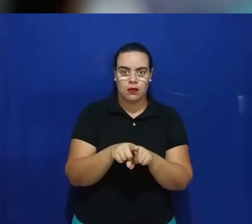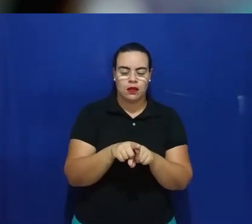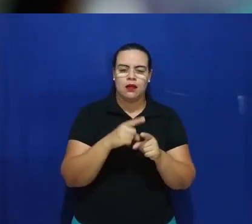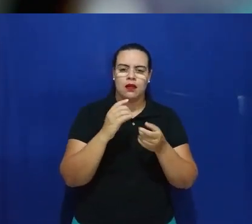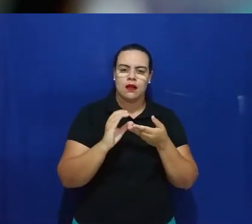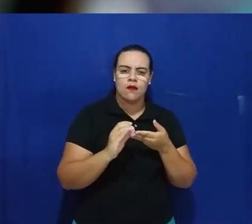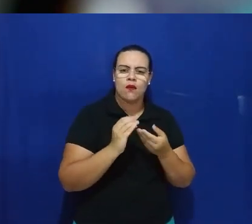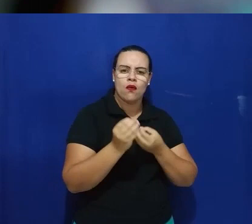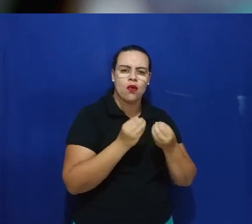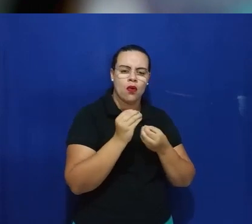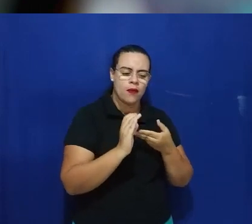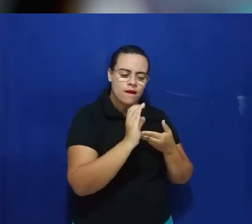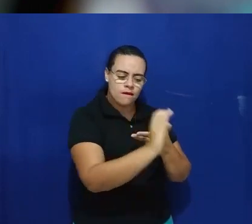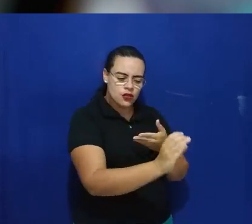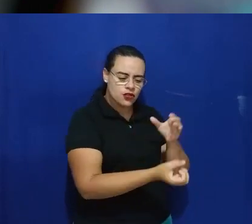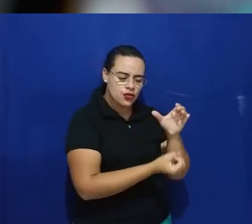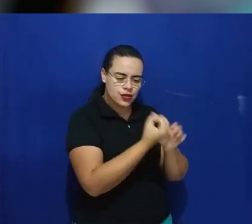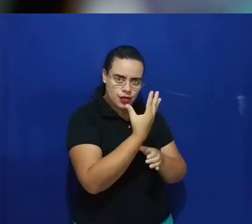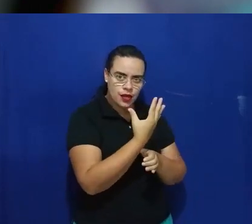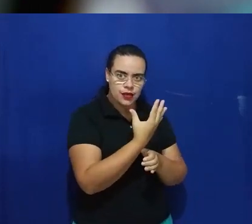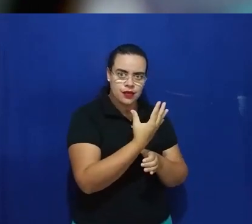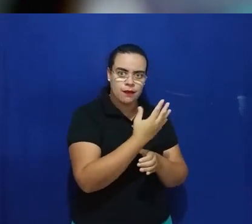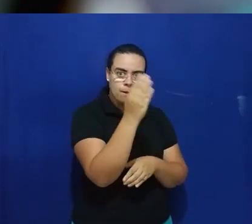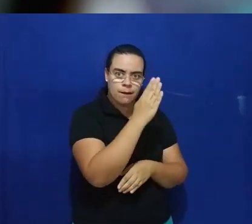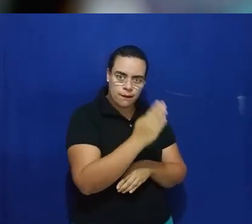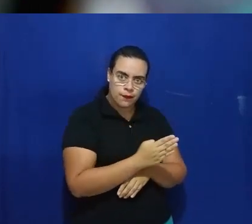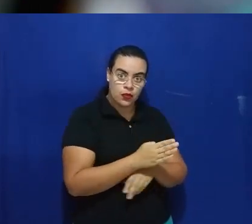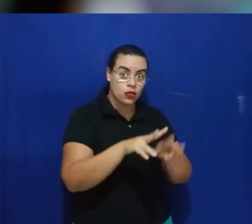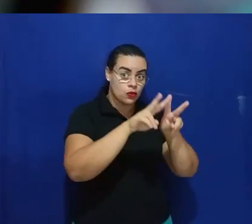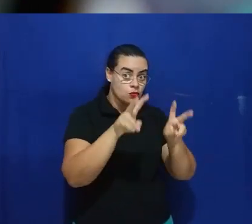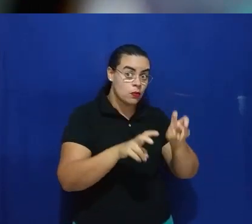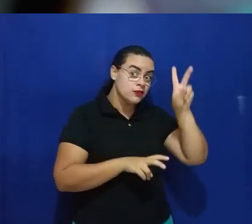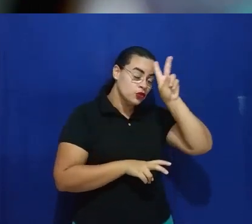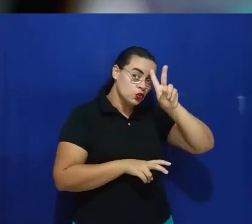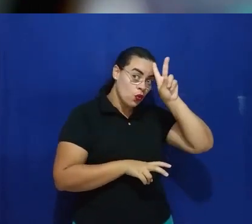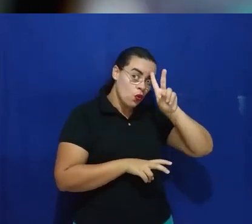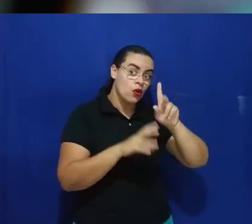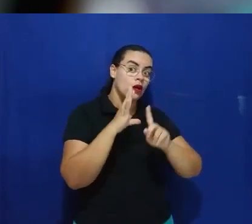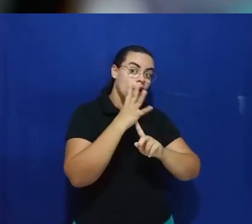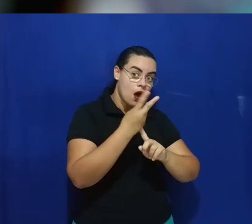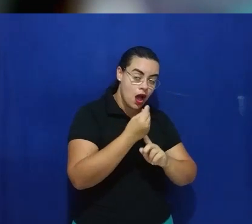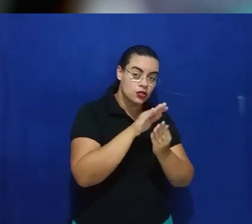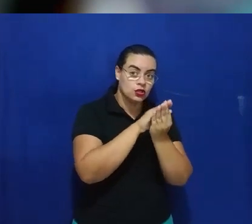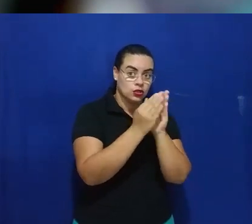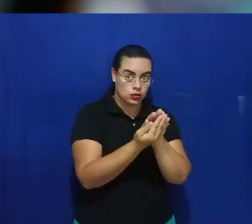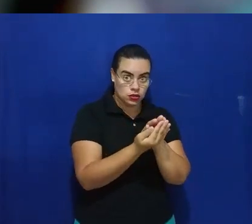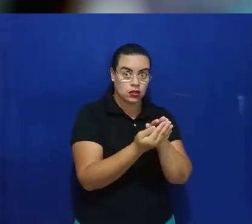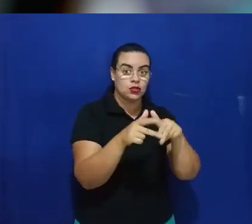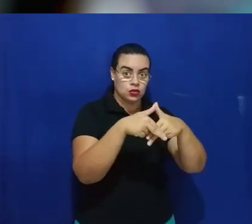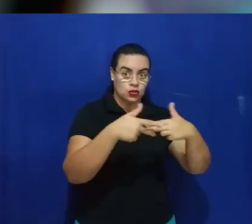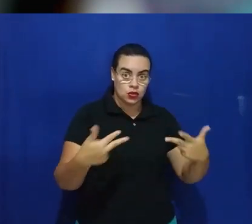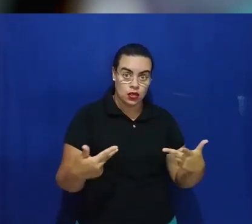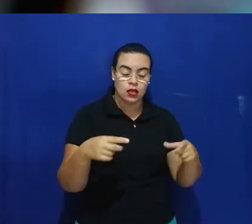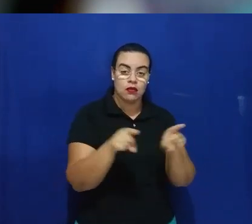na criação de um arquivo brasileiro sobre história e arte transgênera, valorizar memórias, produções